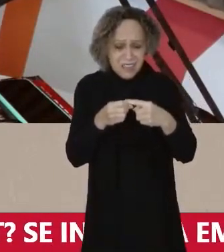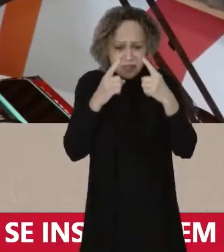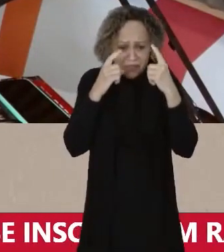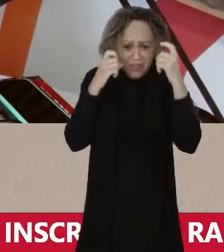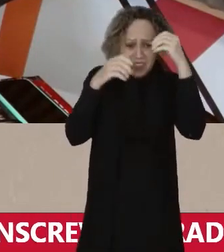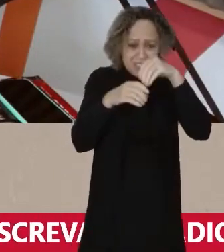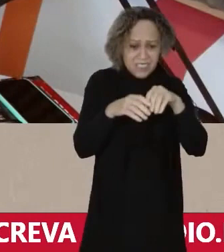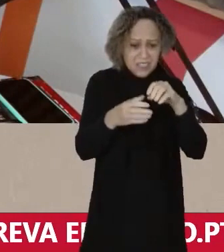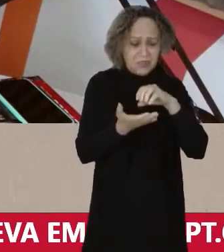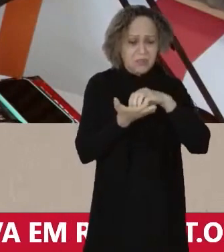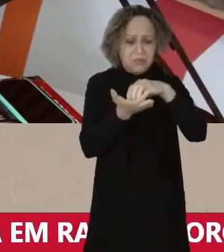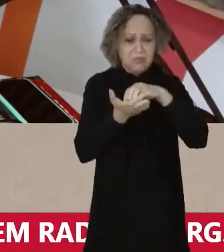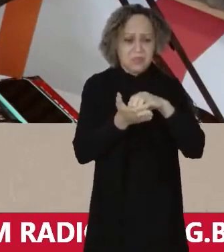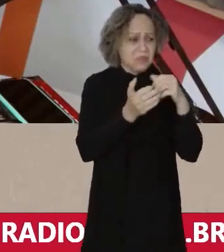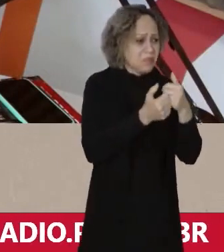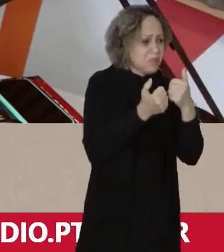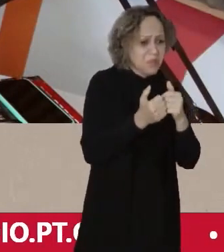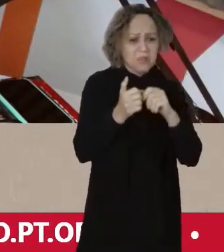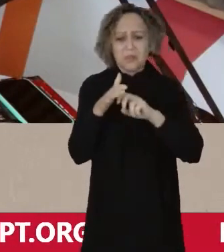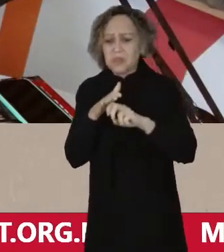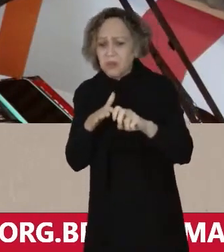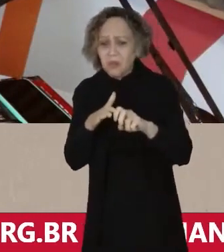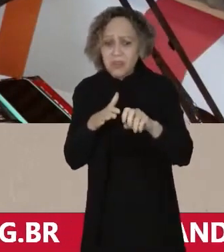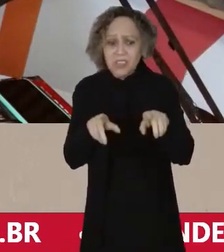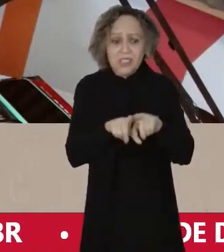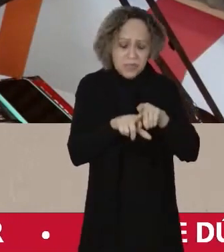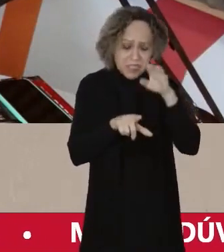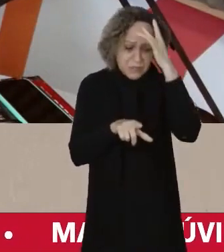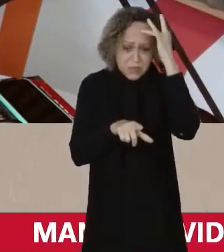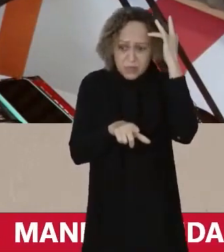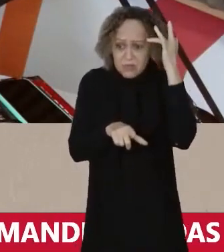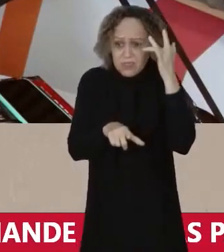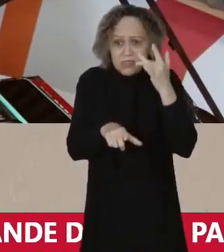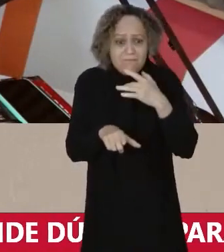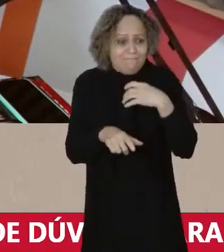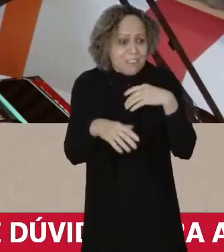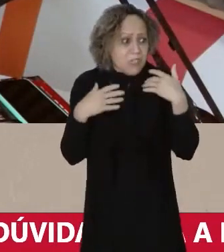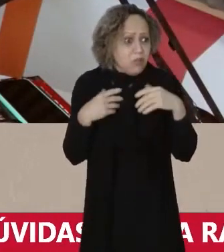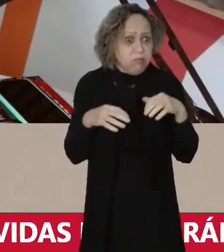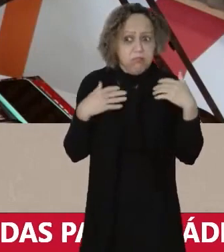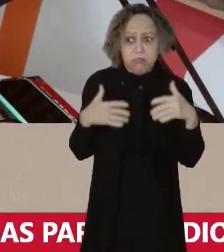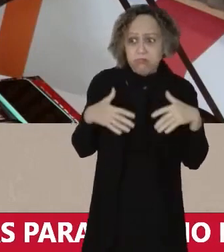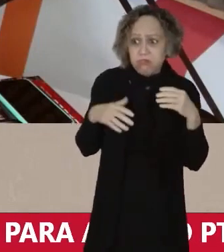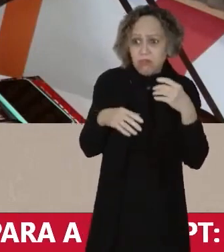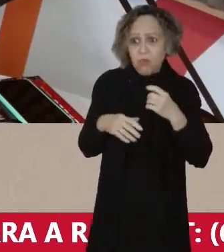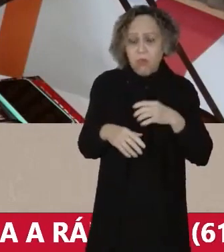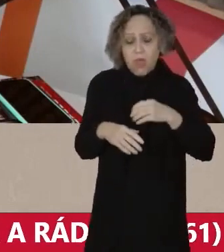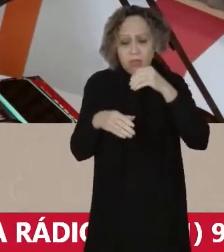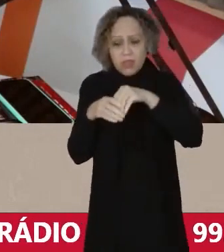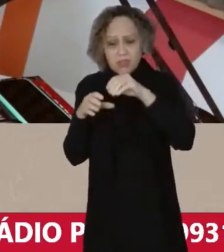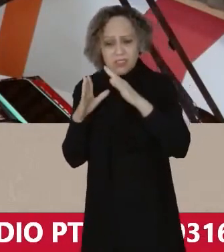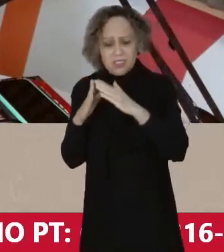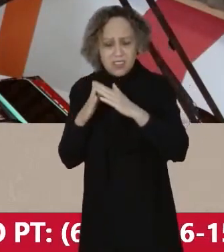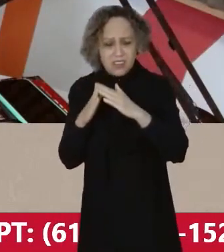povo ficou inseguro dentro de casa, isolado das famílias e não podendo